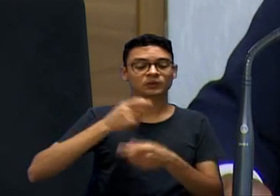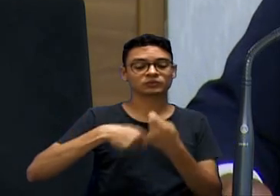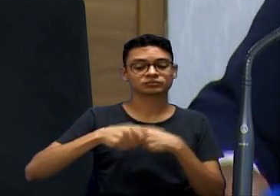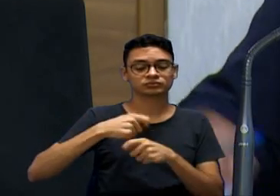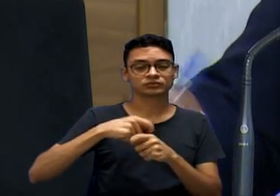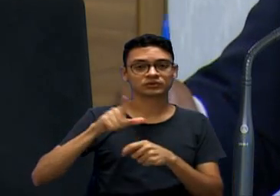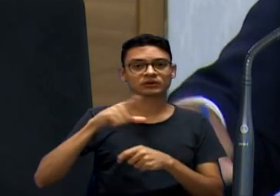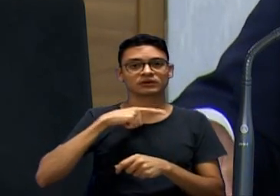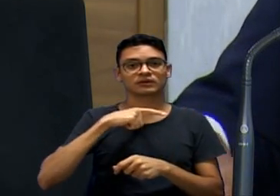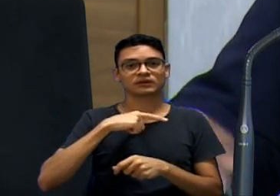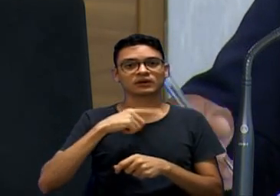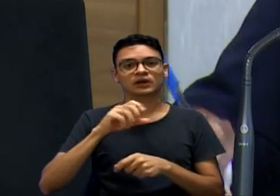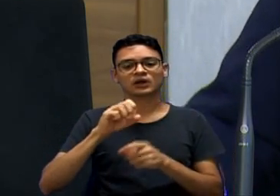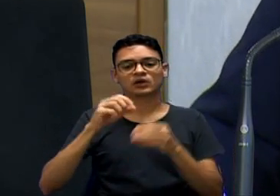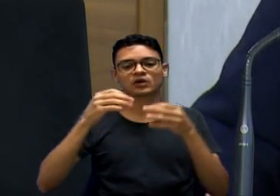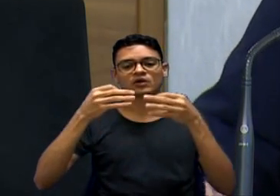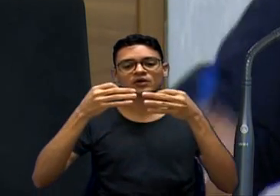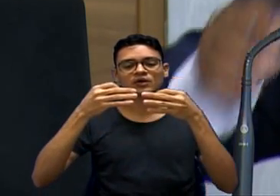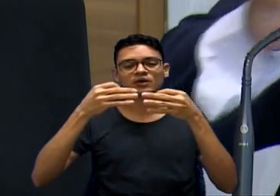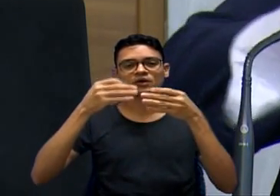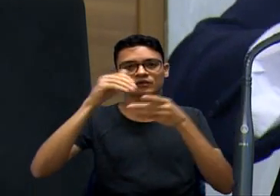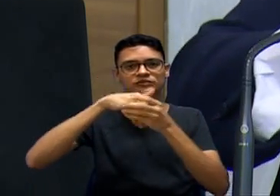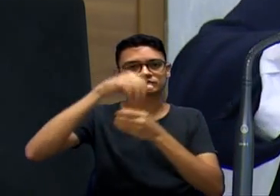é pelo voto sim, no painel.